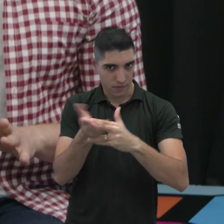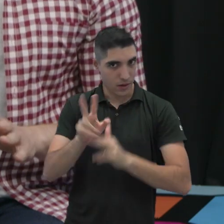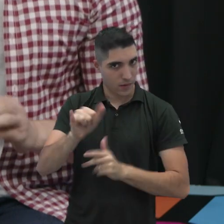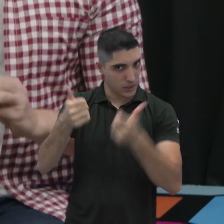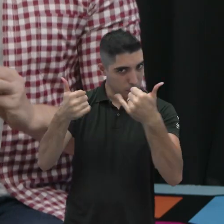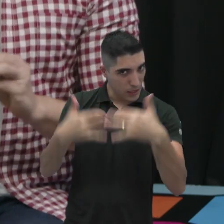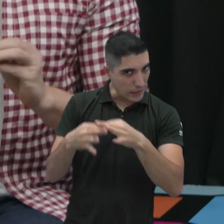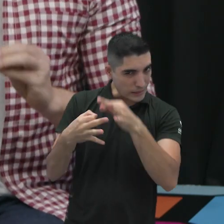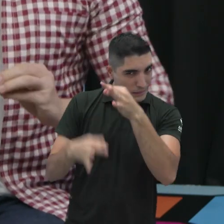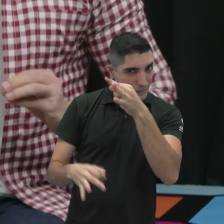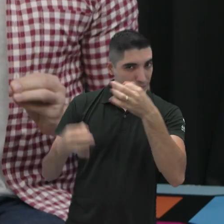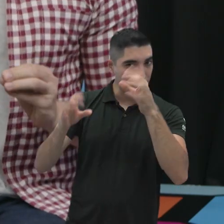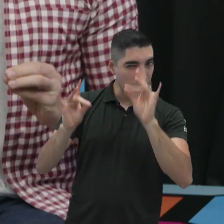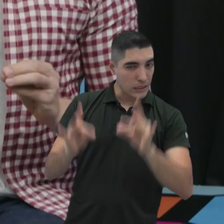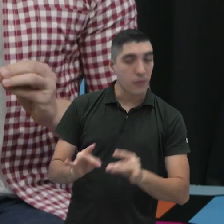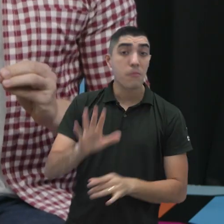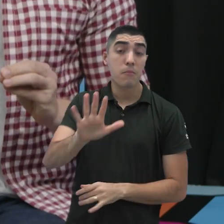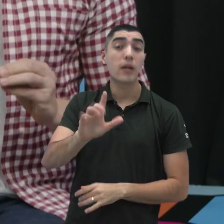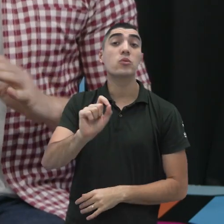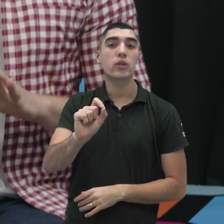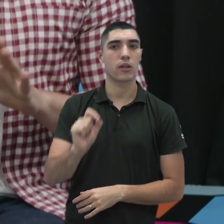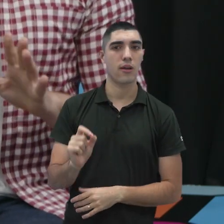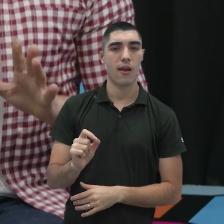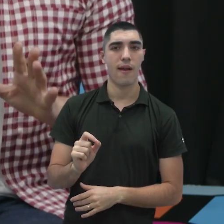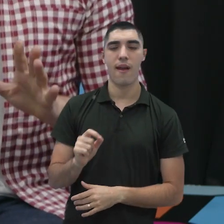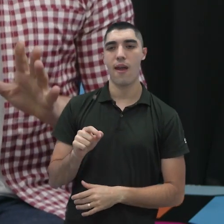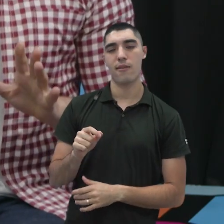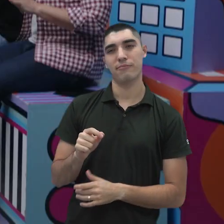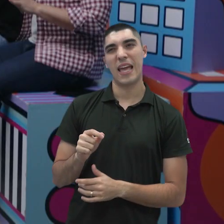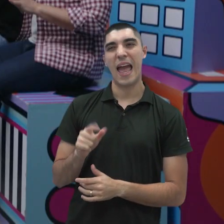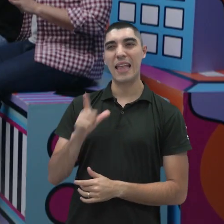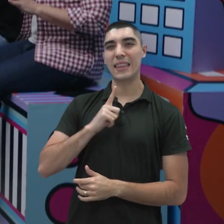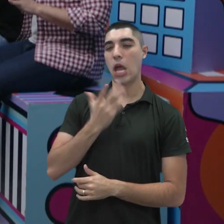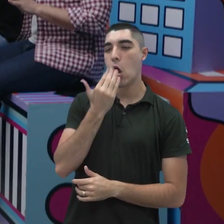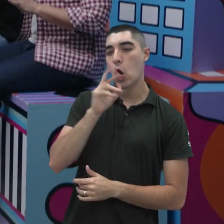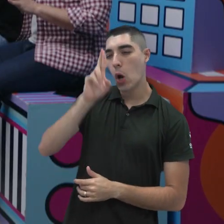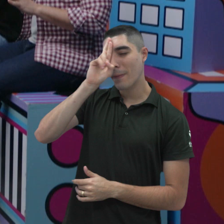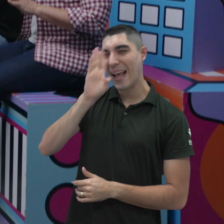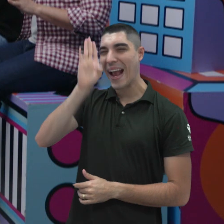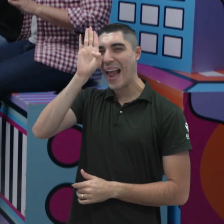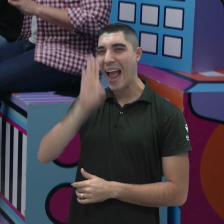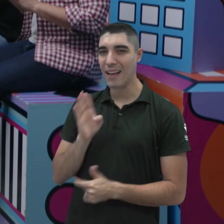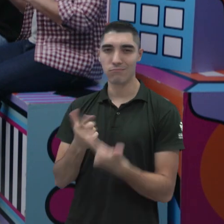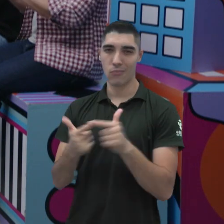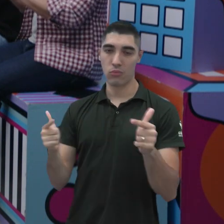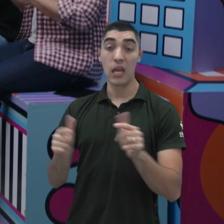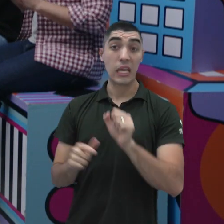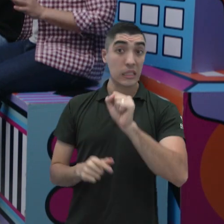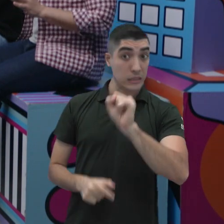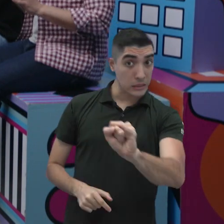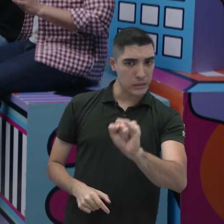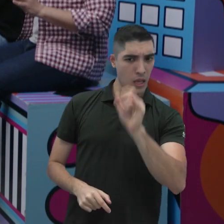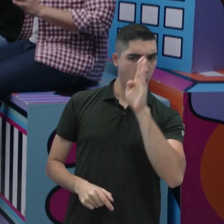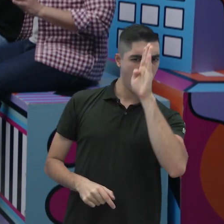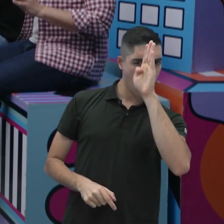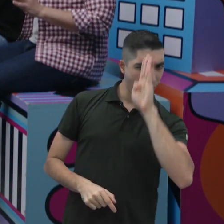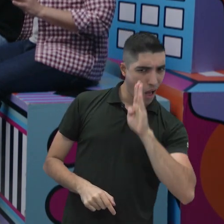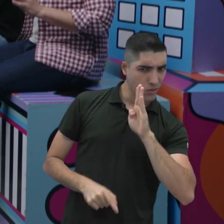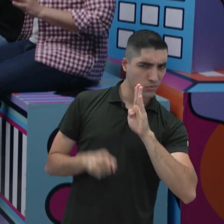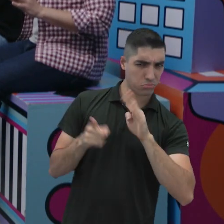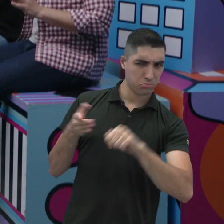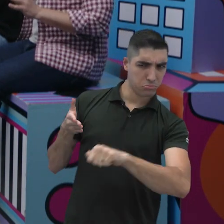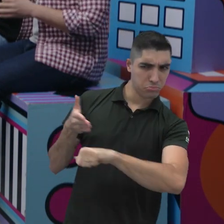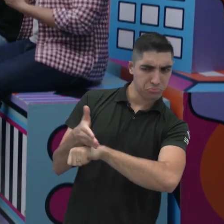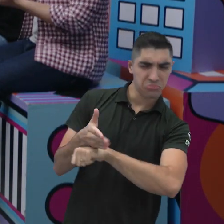né, Roberval? Tá. Aquela velha história de que não existe almoço gratuito. Se tá tendo de graça alguma